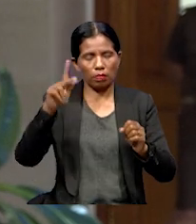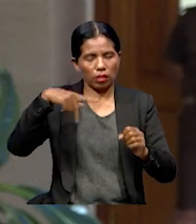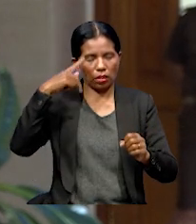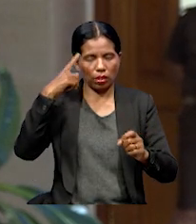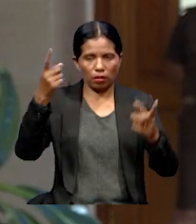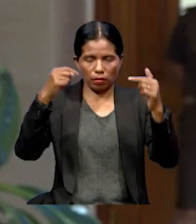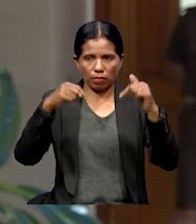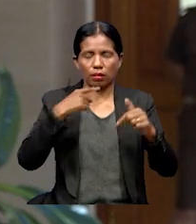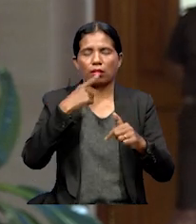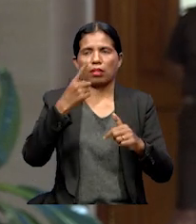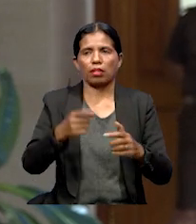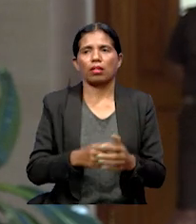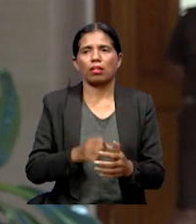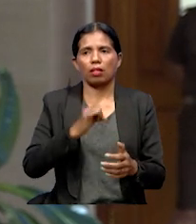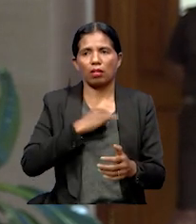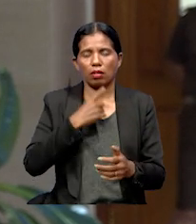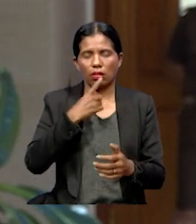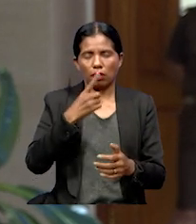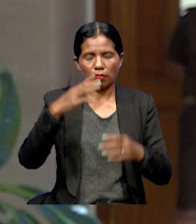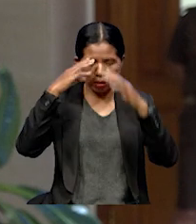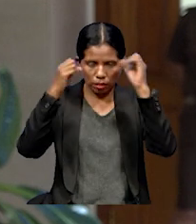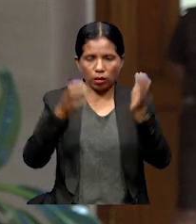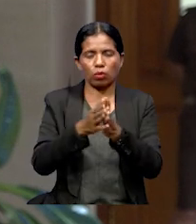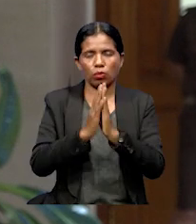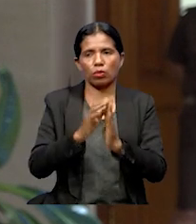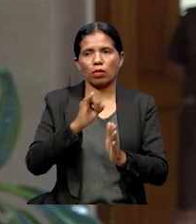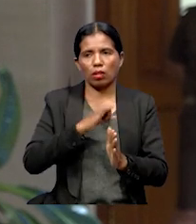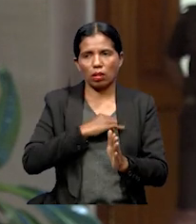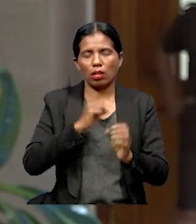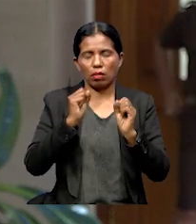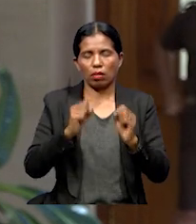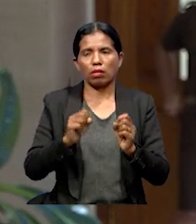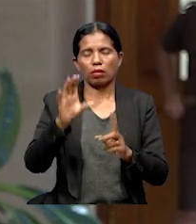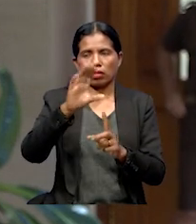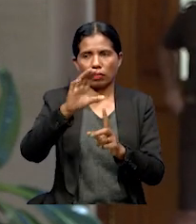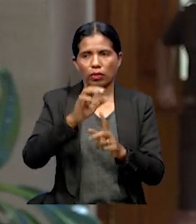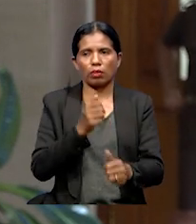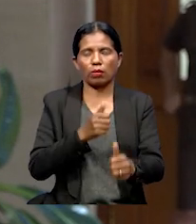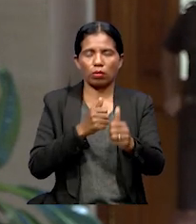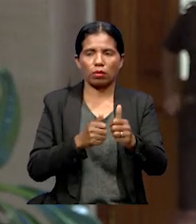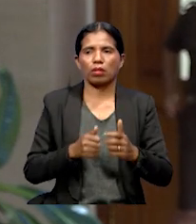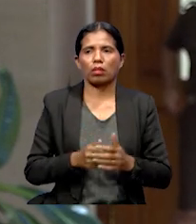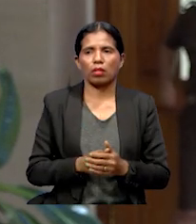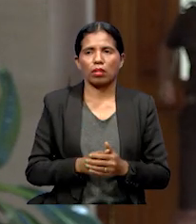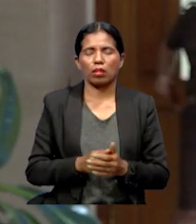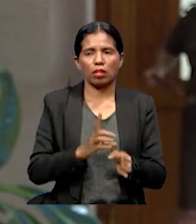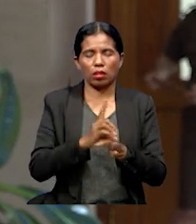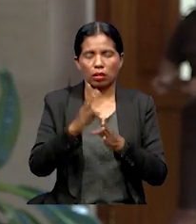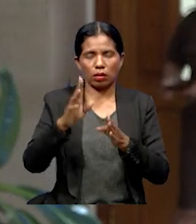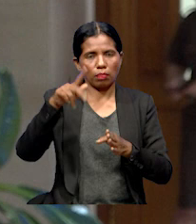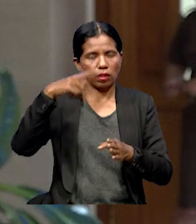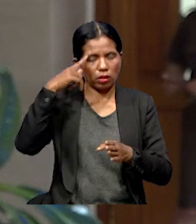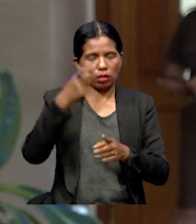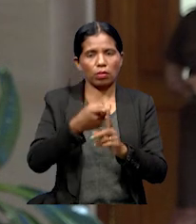mãe Benarça, então, há o presidente usual de lá, há o alunia diretiva comando, baseada na diretiva política do